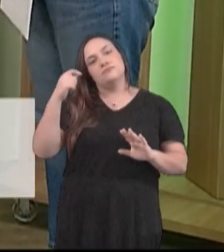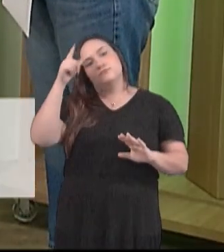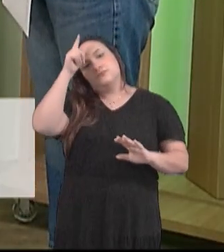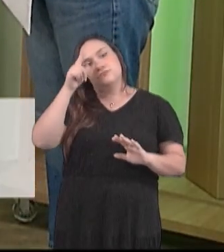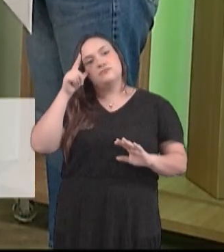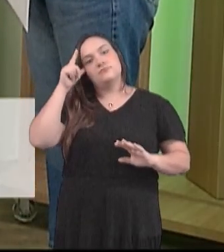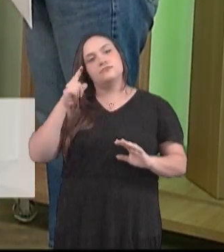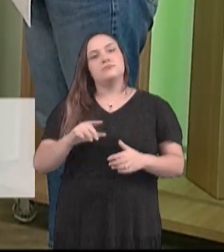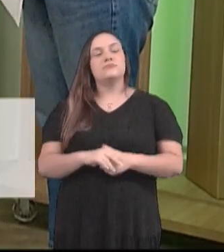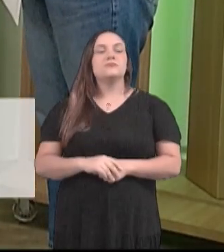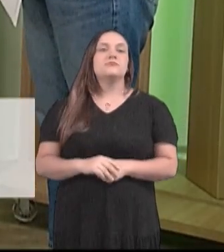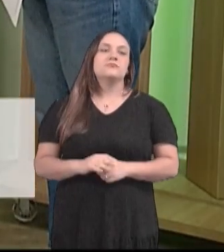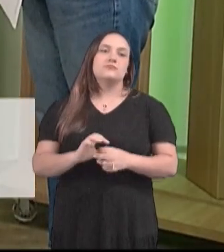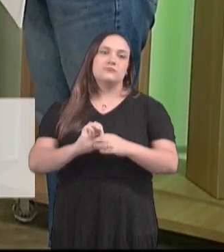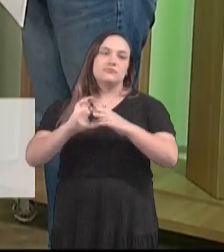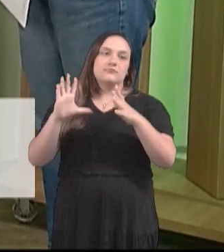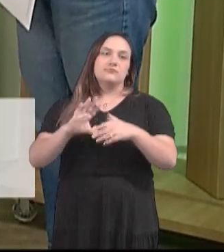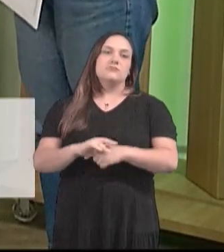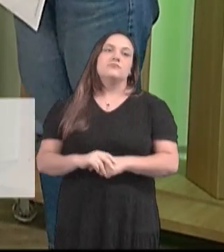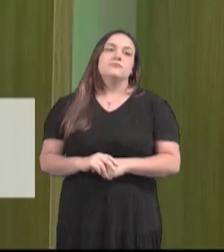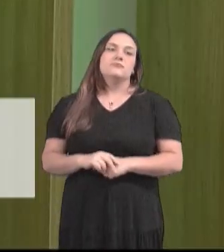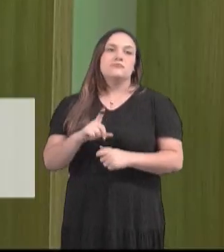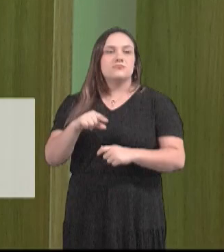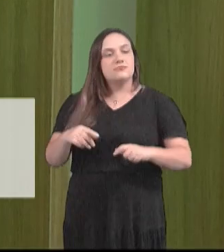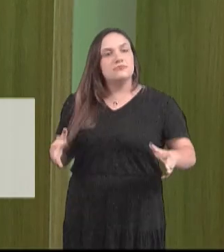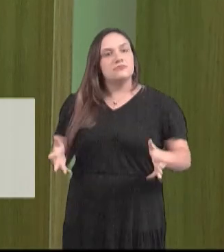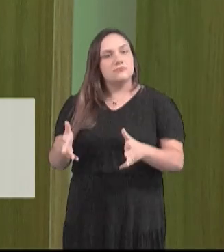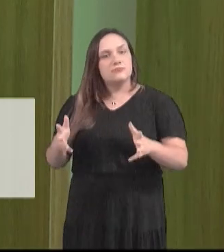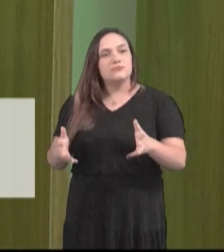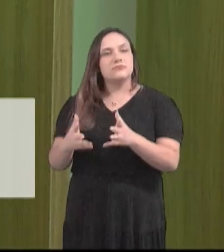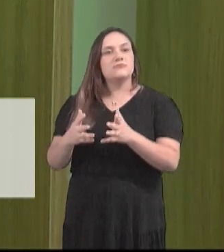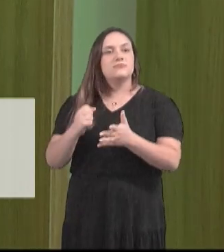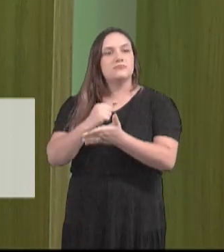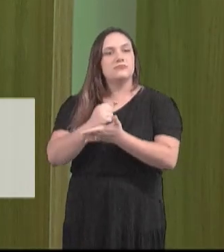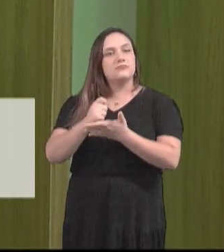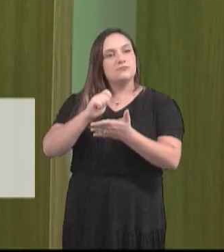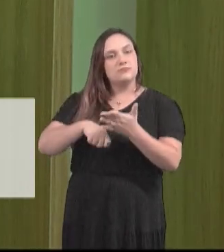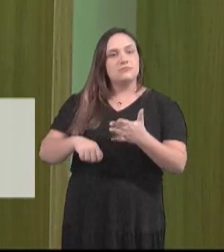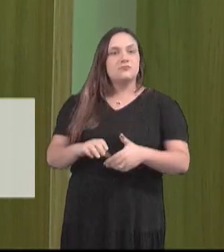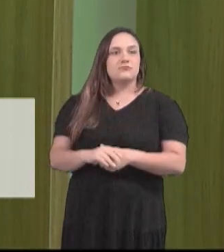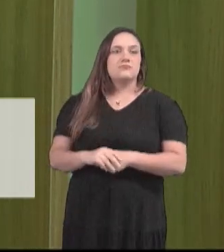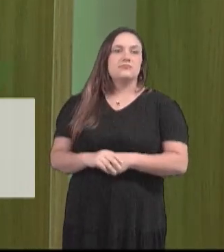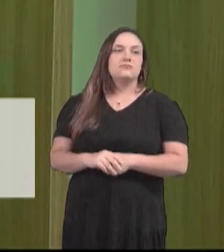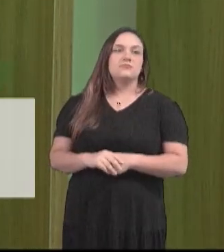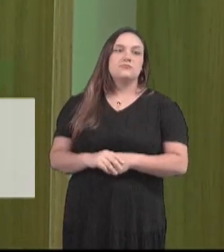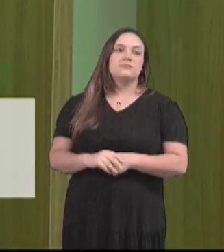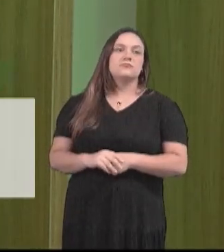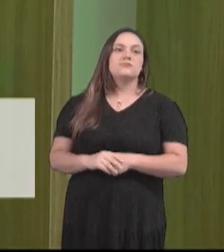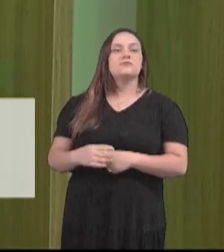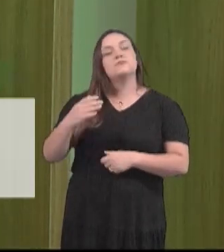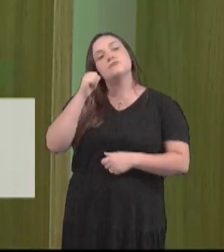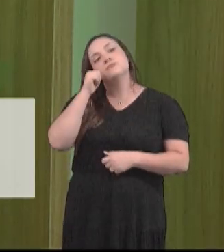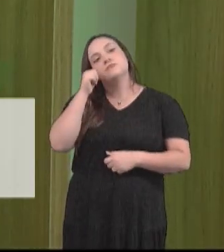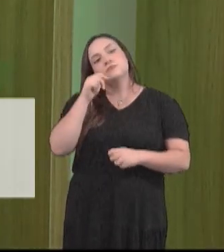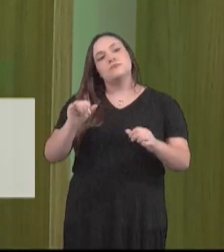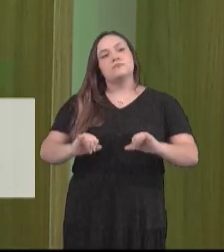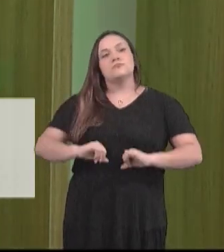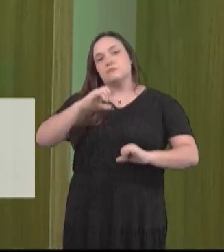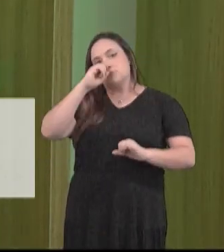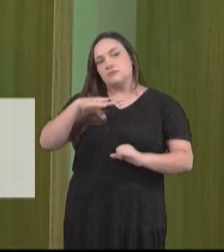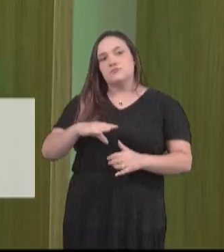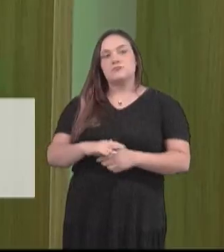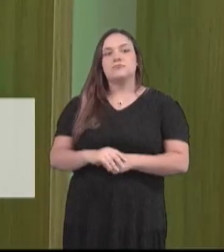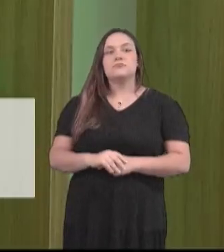Lia Nogueira, que autoriza as ações de incentivo, né, as campanhas, a contratação de mulheres vítimas de